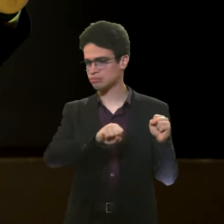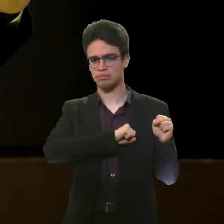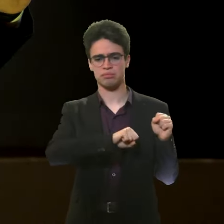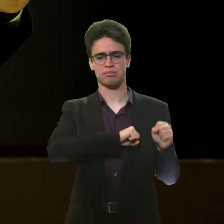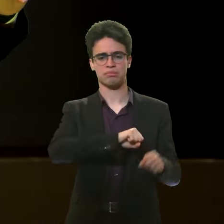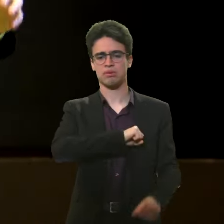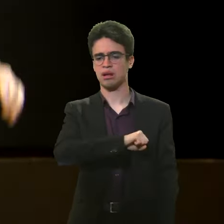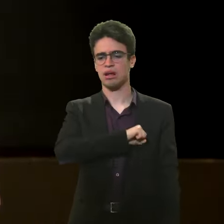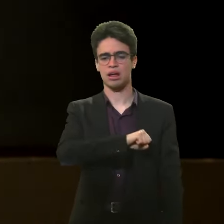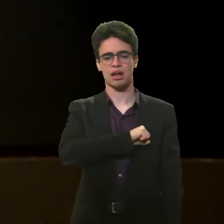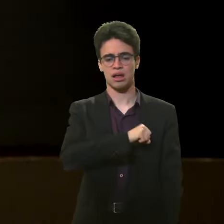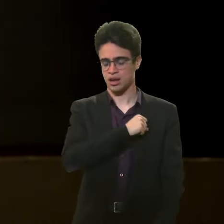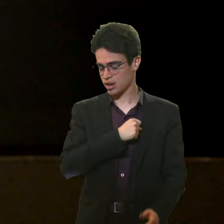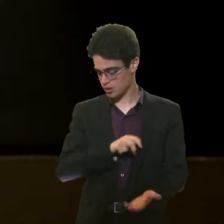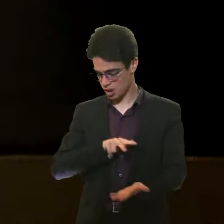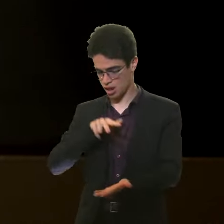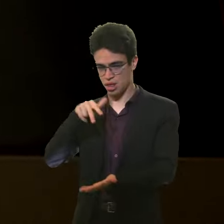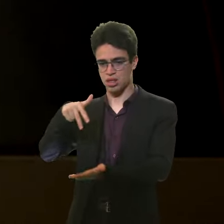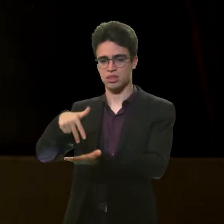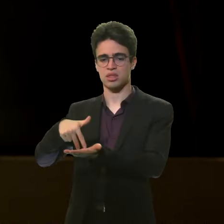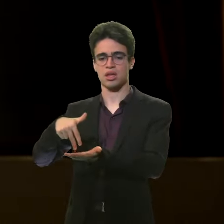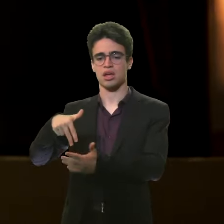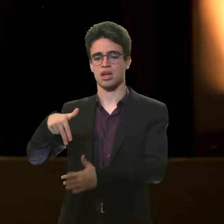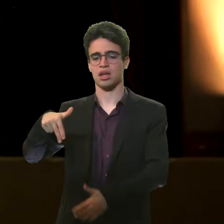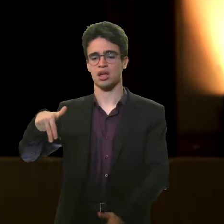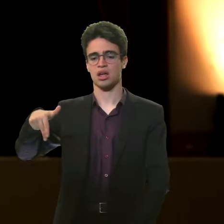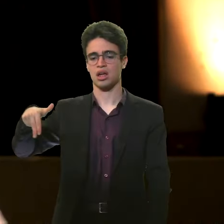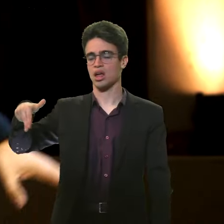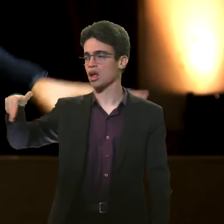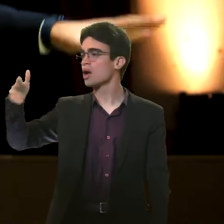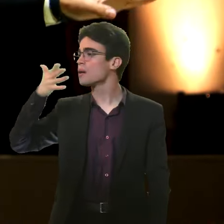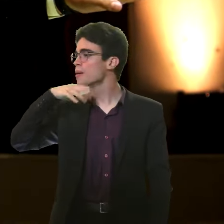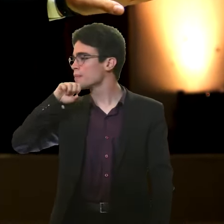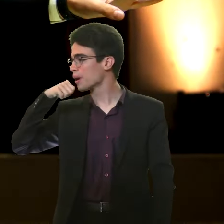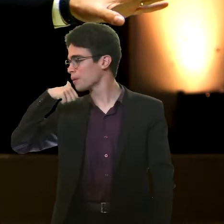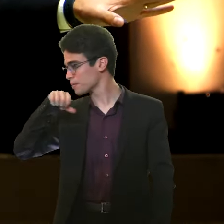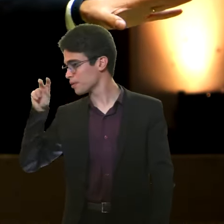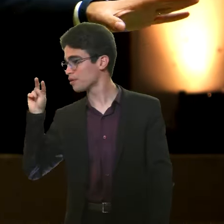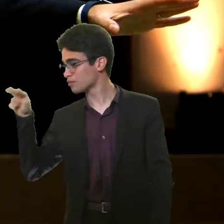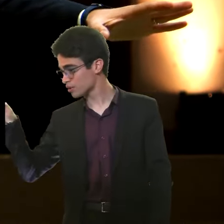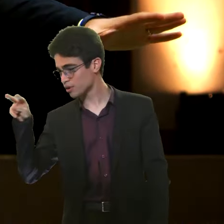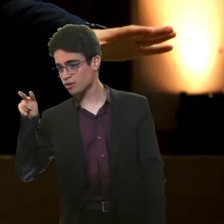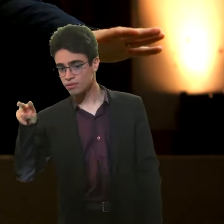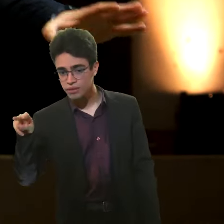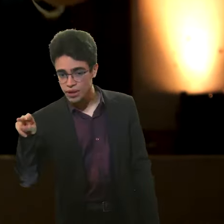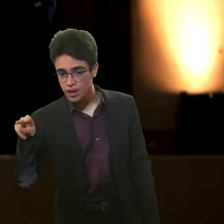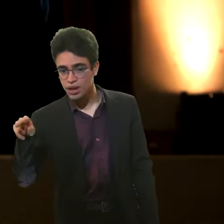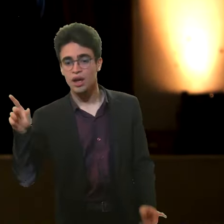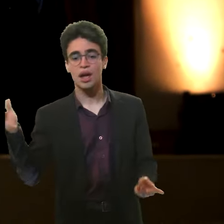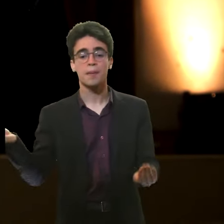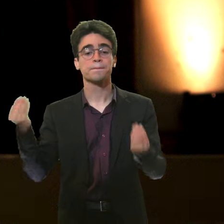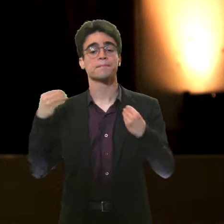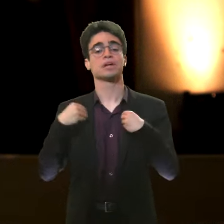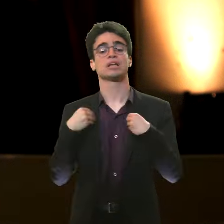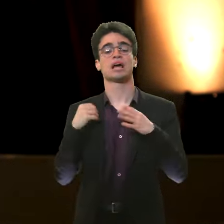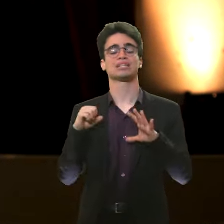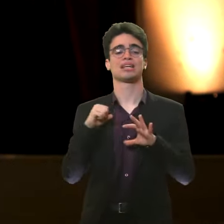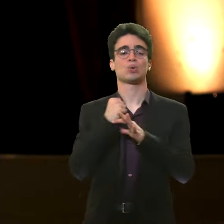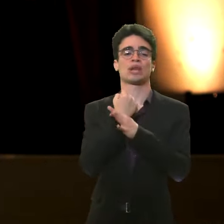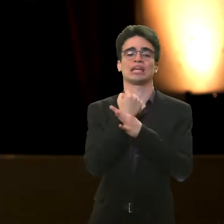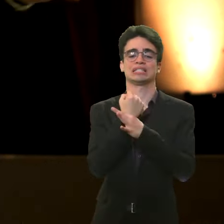disparado, aí eu levantava, ia até o quarto dos meus pais, via eles lá, e aquilo me dava